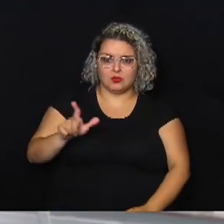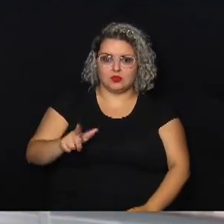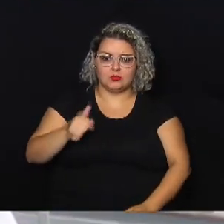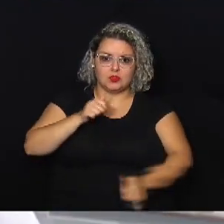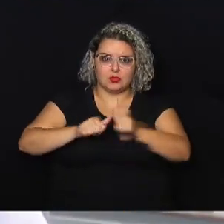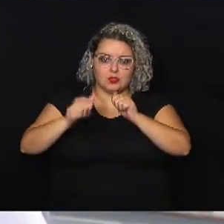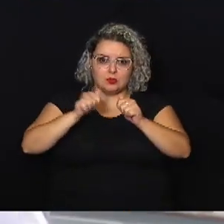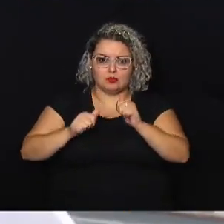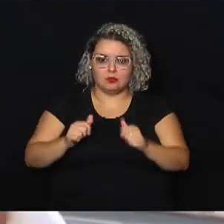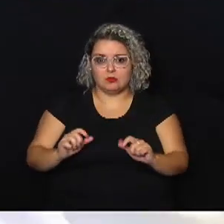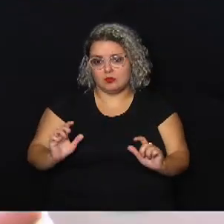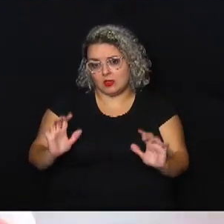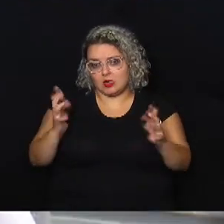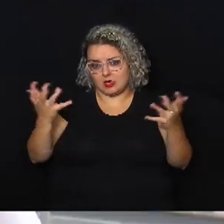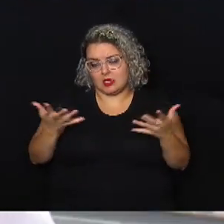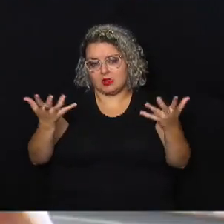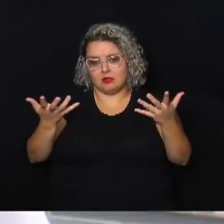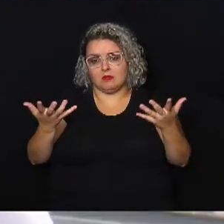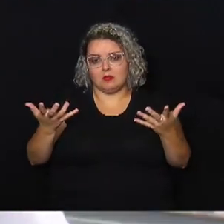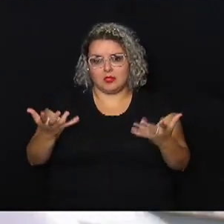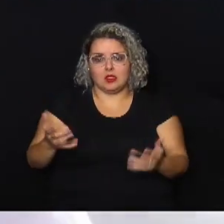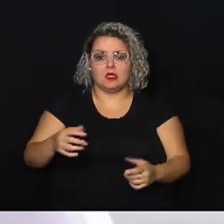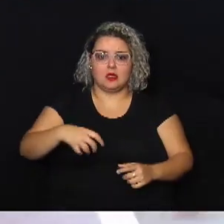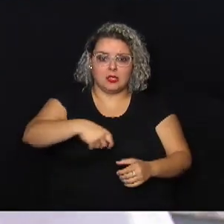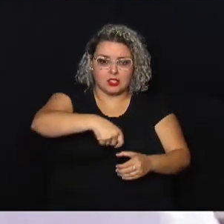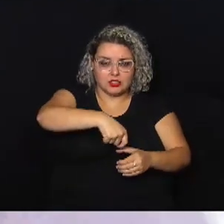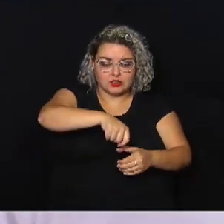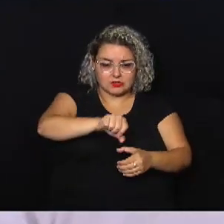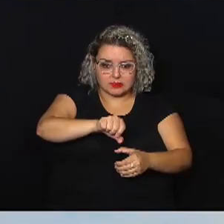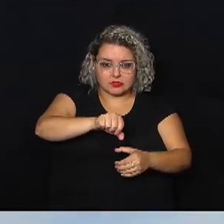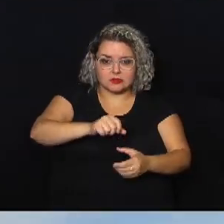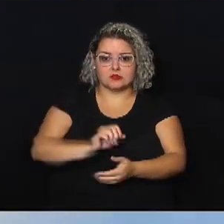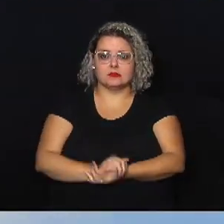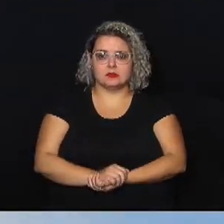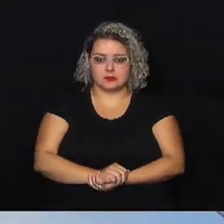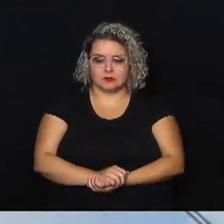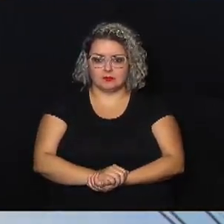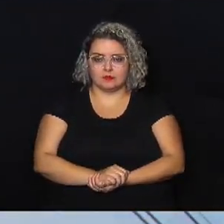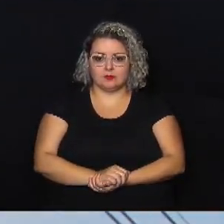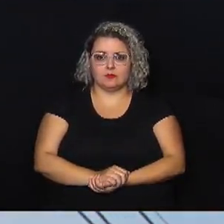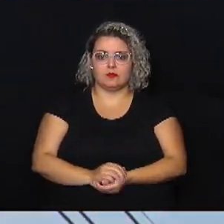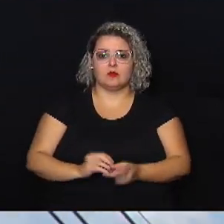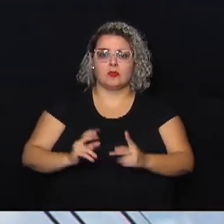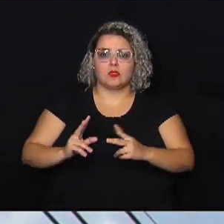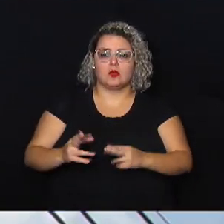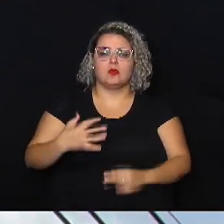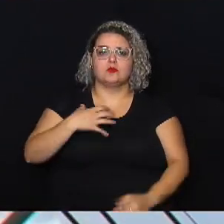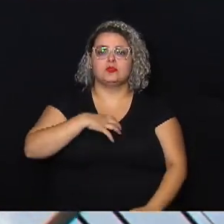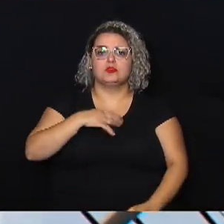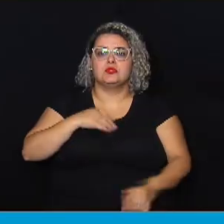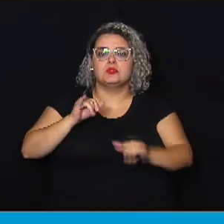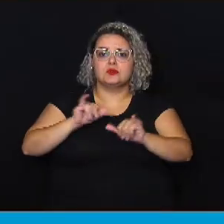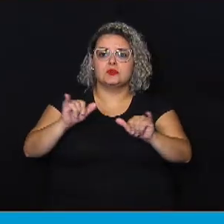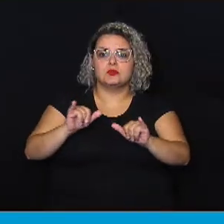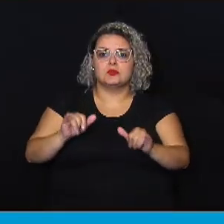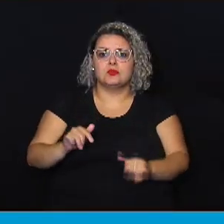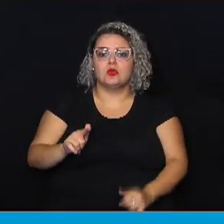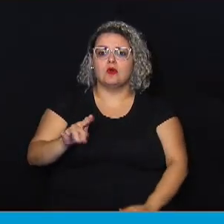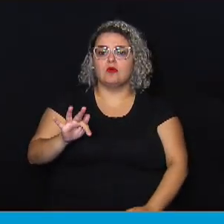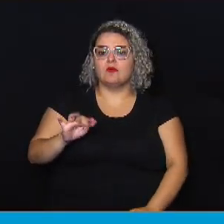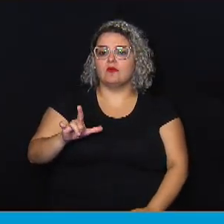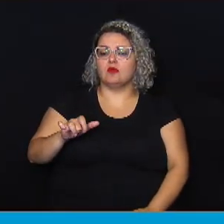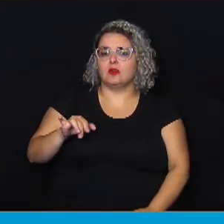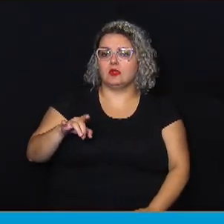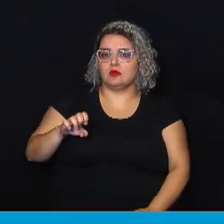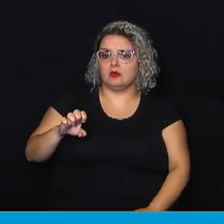parte, anima. E latinha. Vamos usar latinha, nada de vidro. Como forma de conscientizar os foliões, a